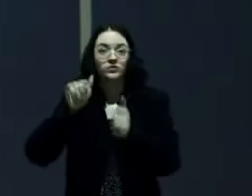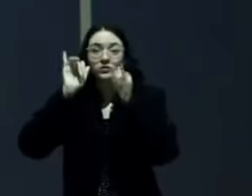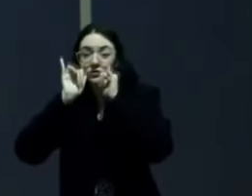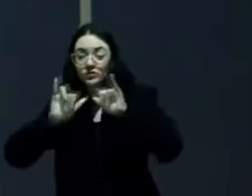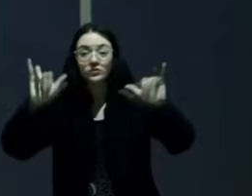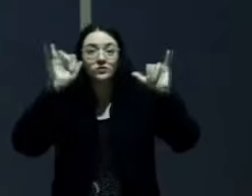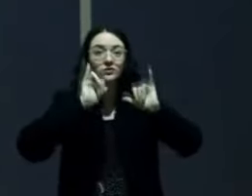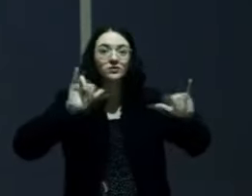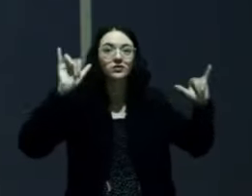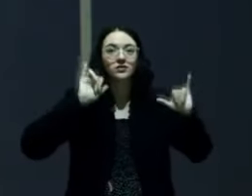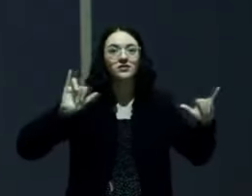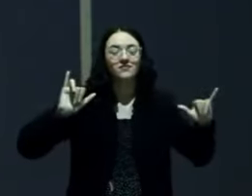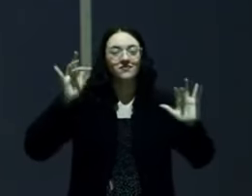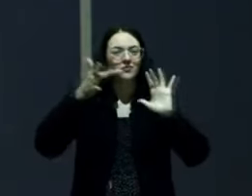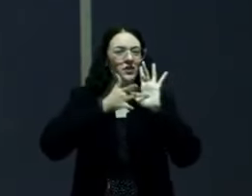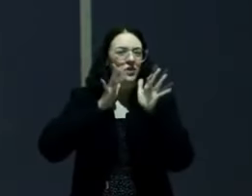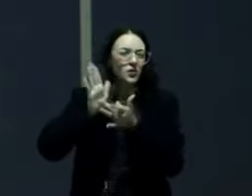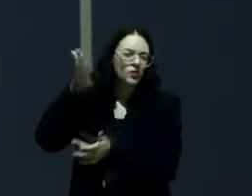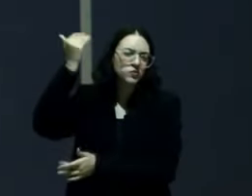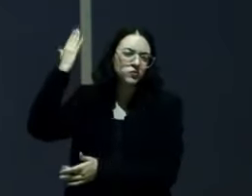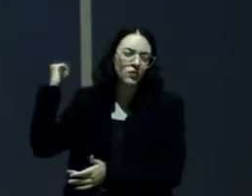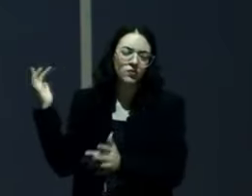o quão importante foi o sacrifício na cruz.